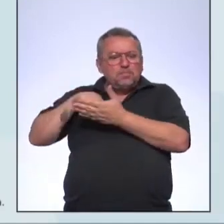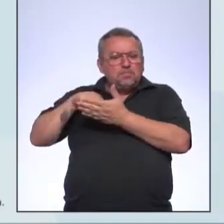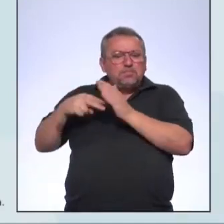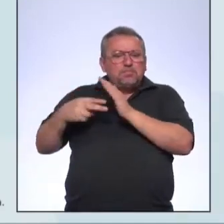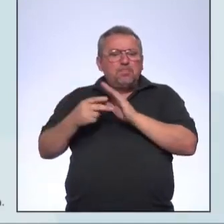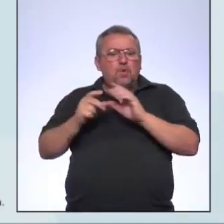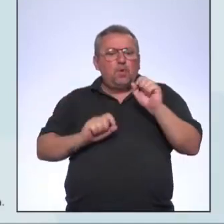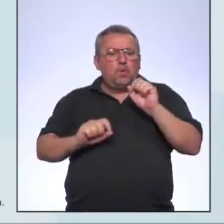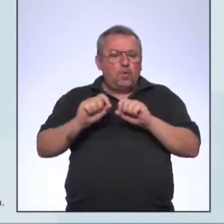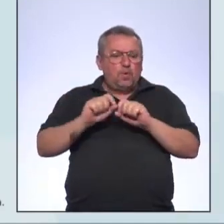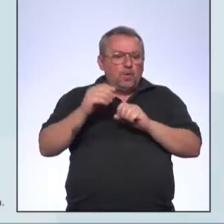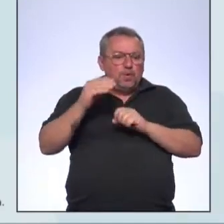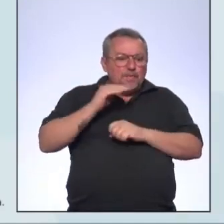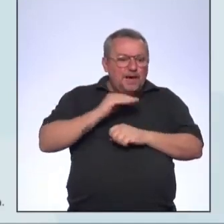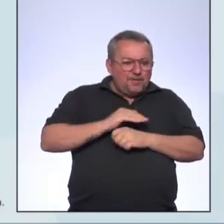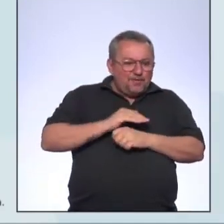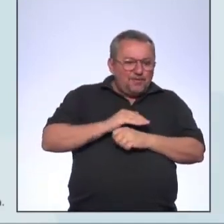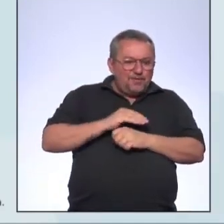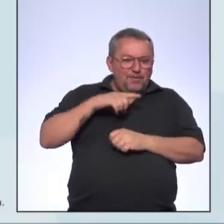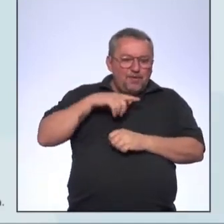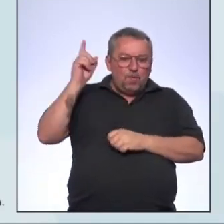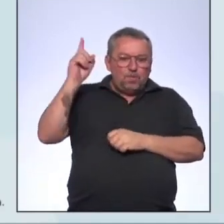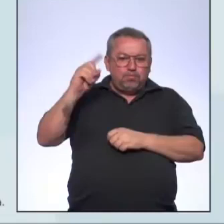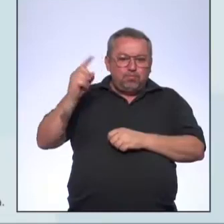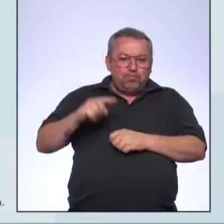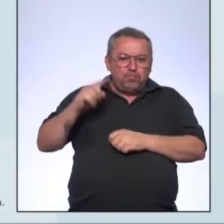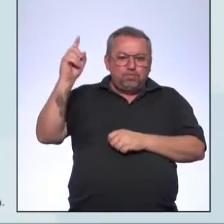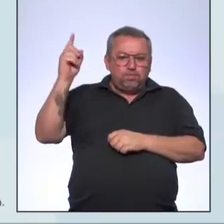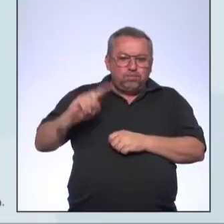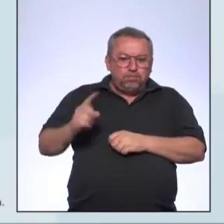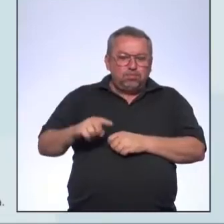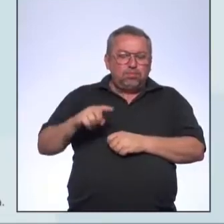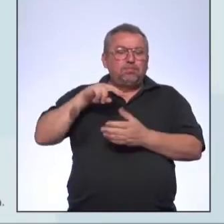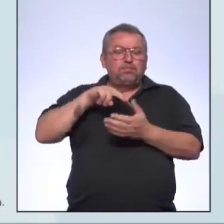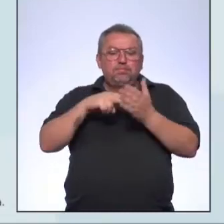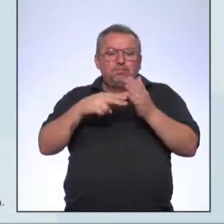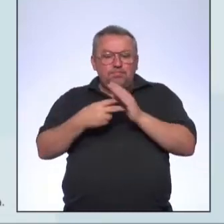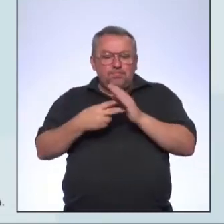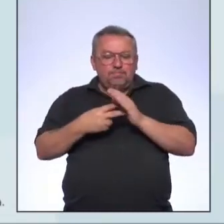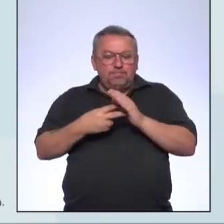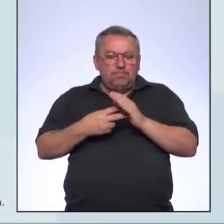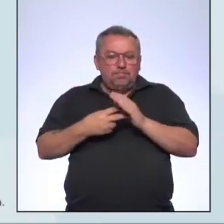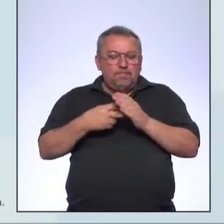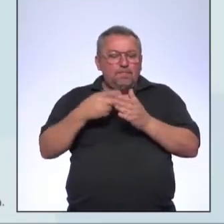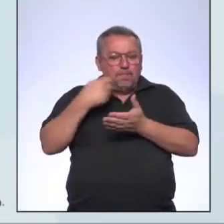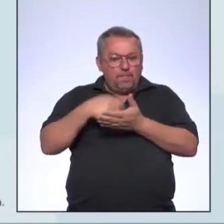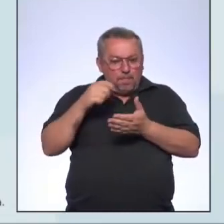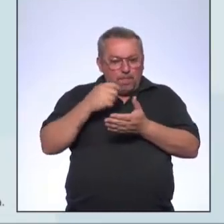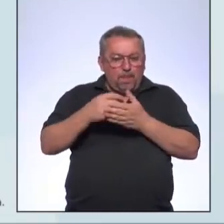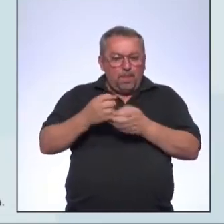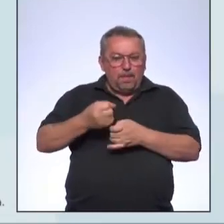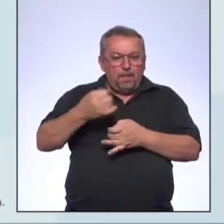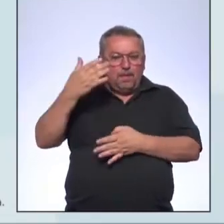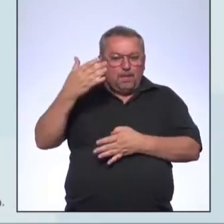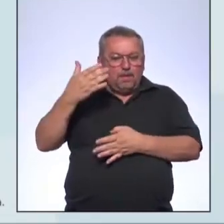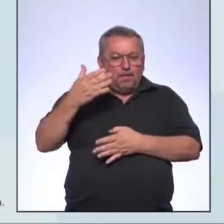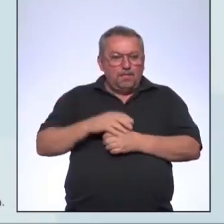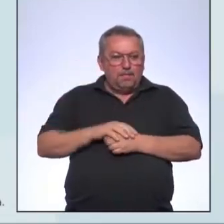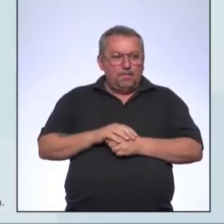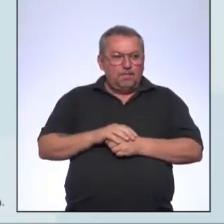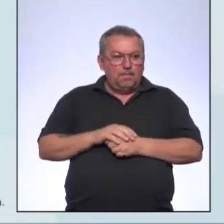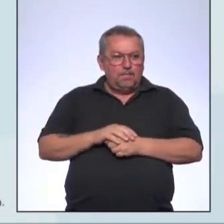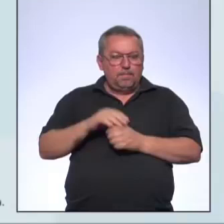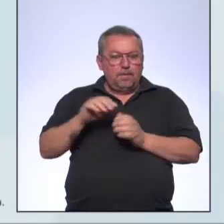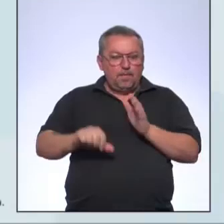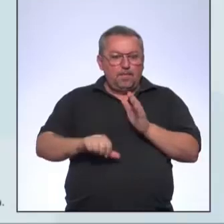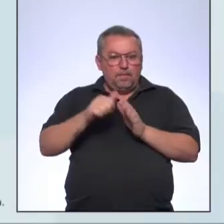morro? Storms, olha lá, eu tenho raios. O que aquela palavra tem a ver com a imagem? Escreva no chat. A